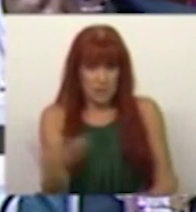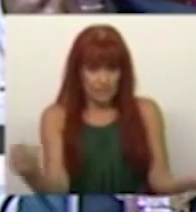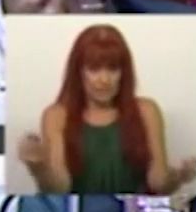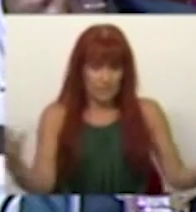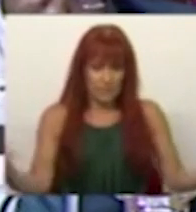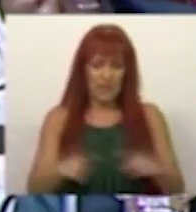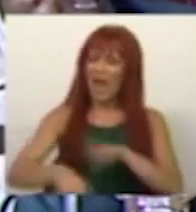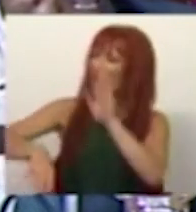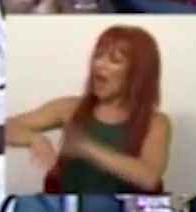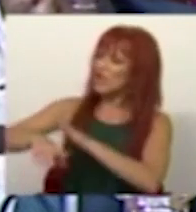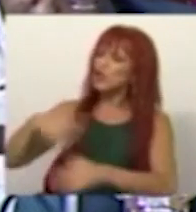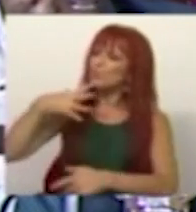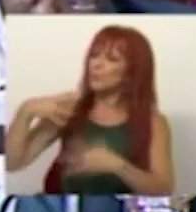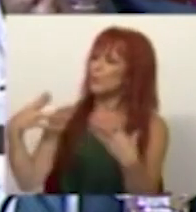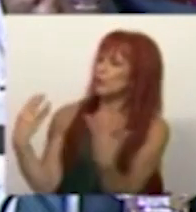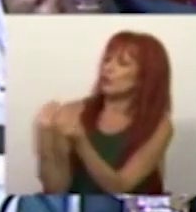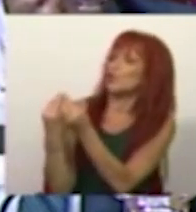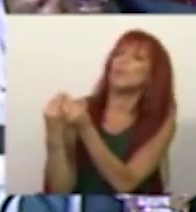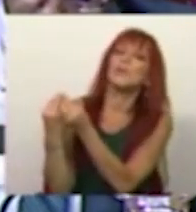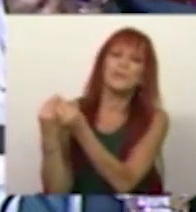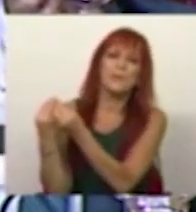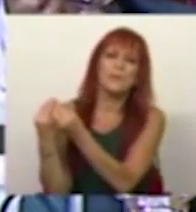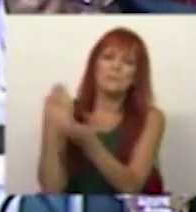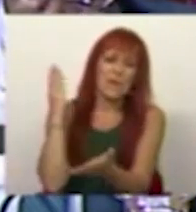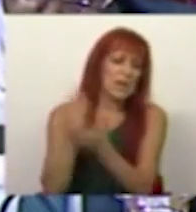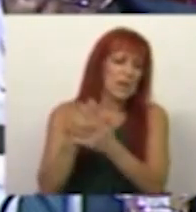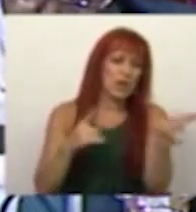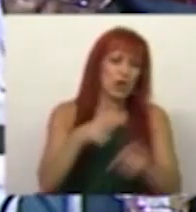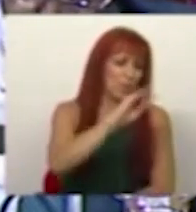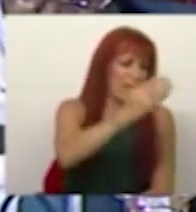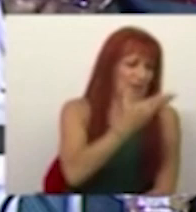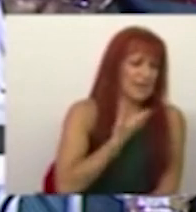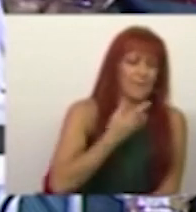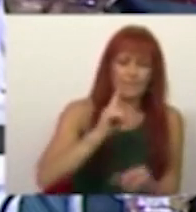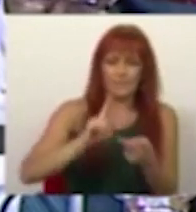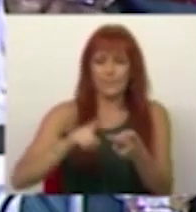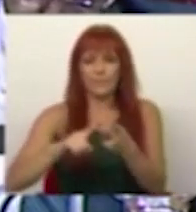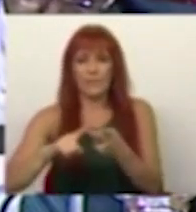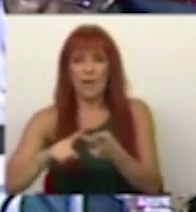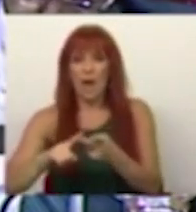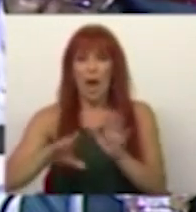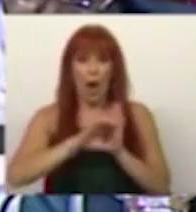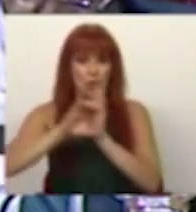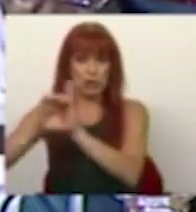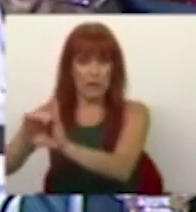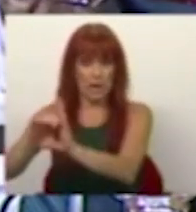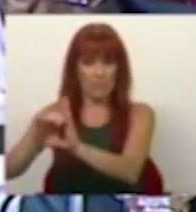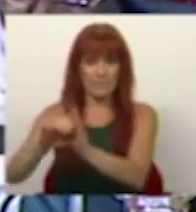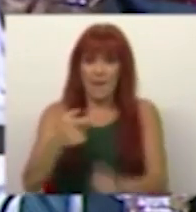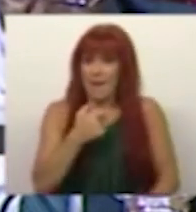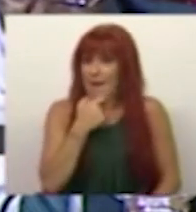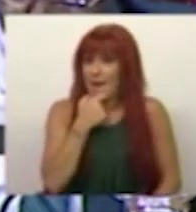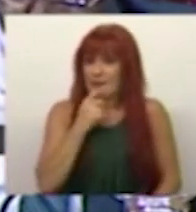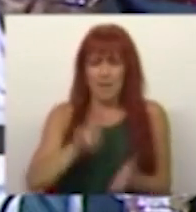que a direita toda junta, desde o PSD ao Chega, só